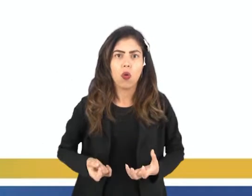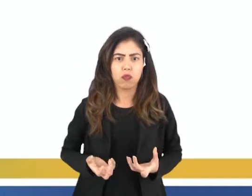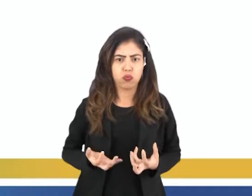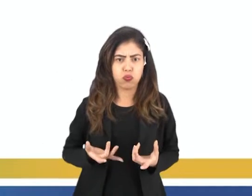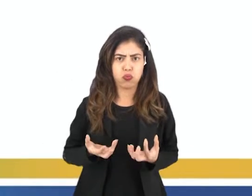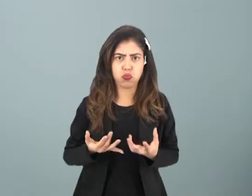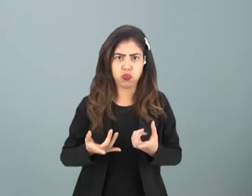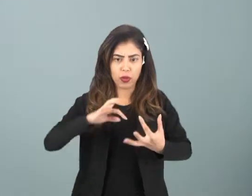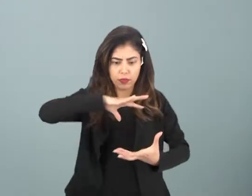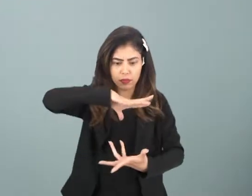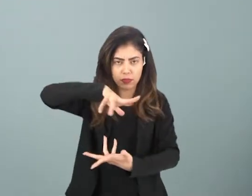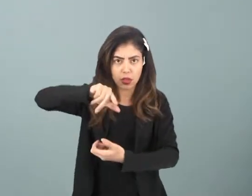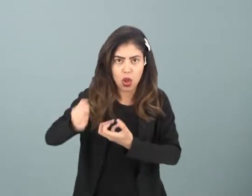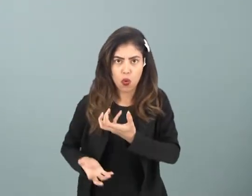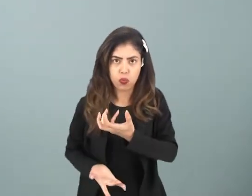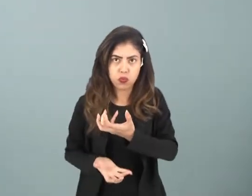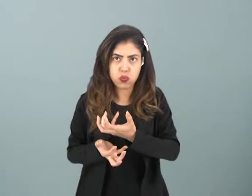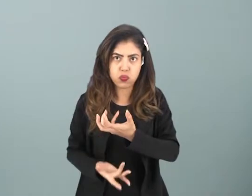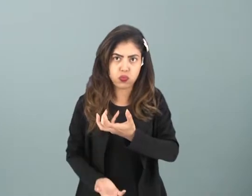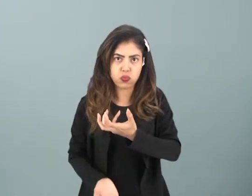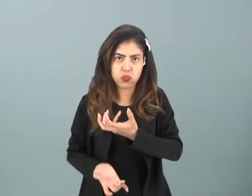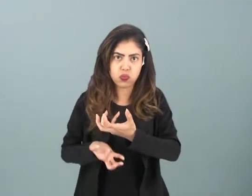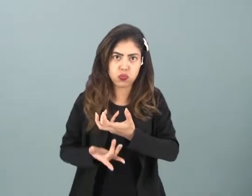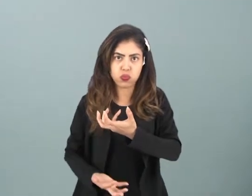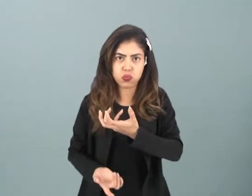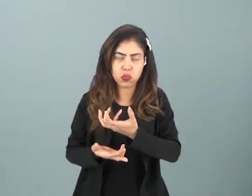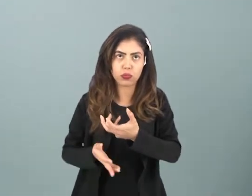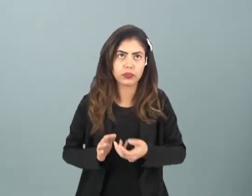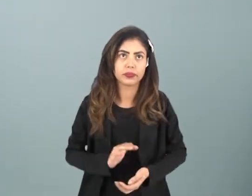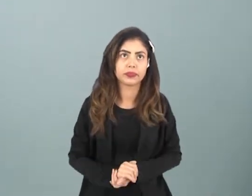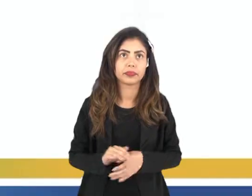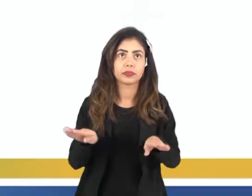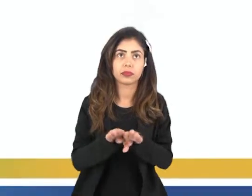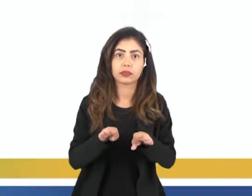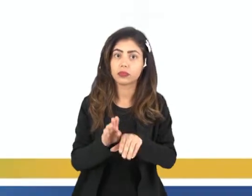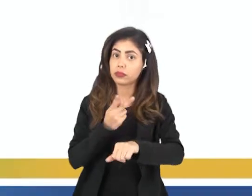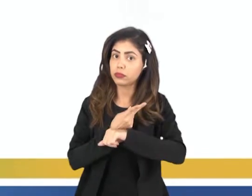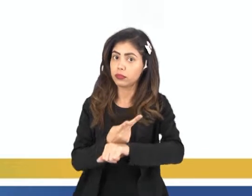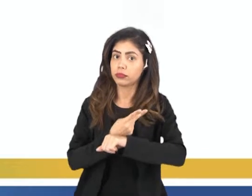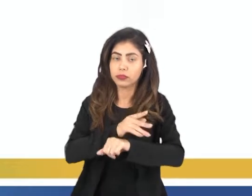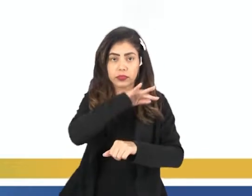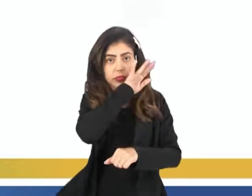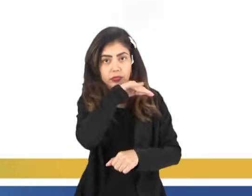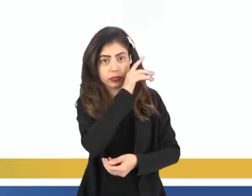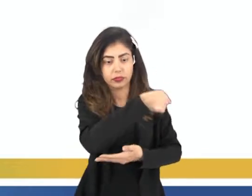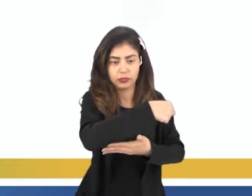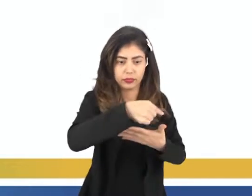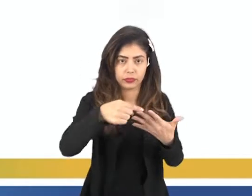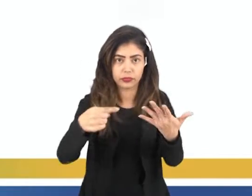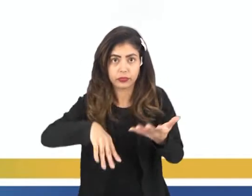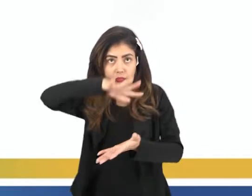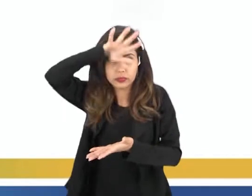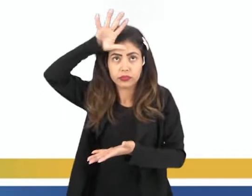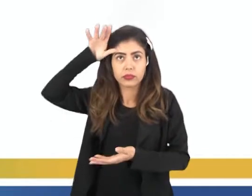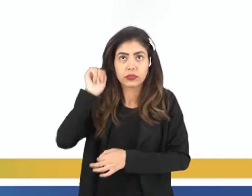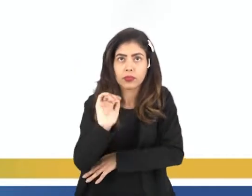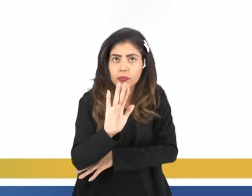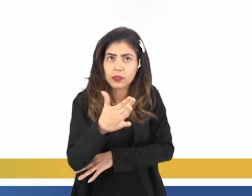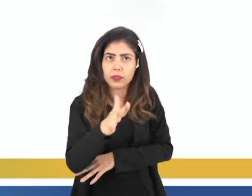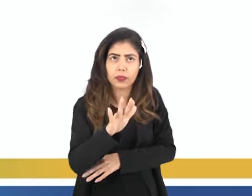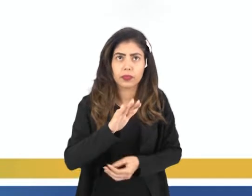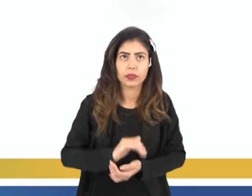global, por exemplo. Quanto à fauna, pesquisas indicam que na Amazônia existem cerca